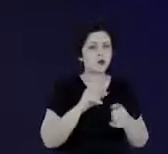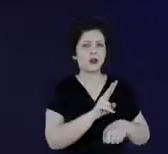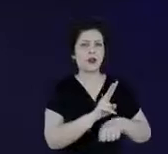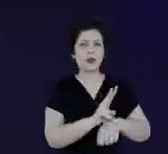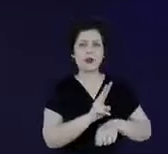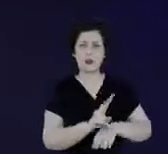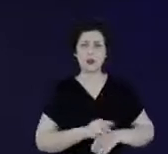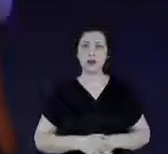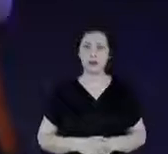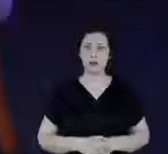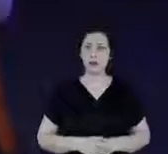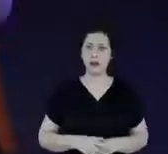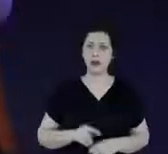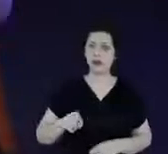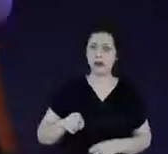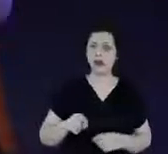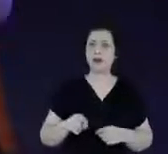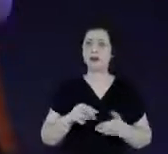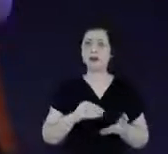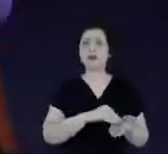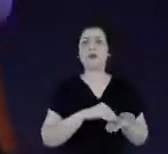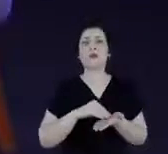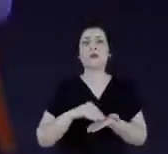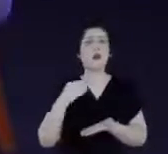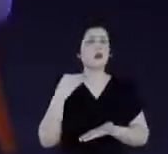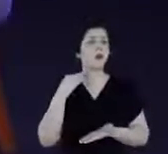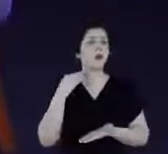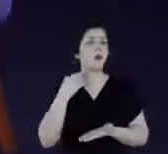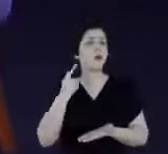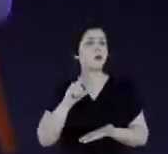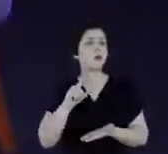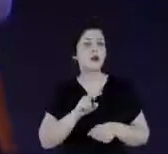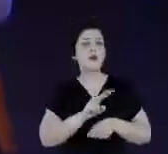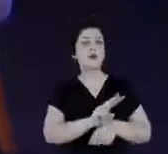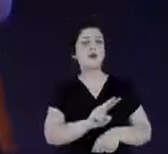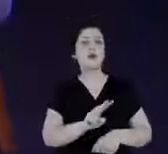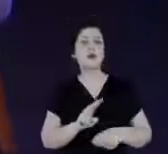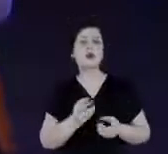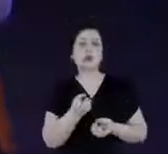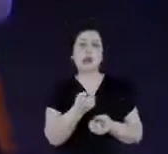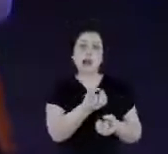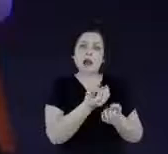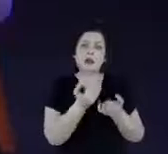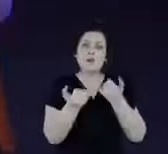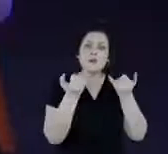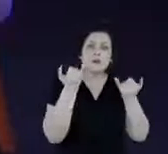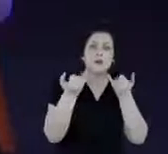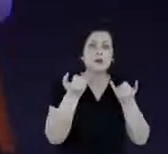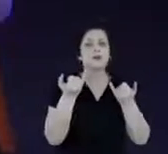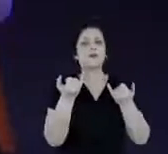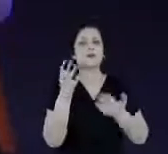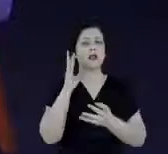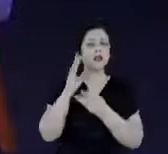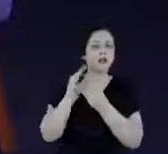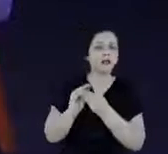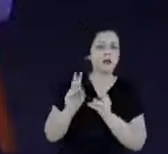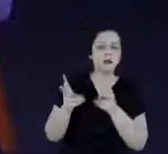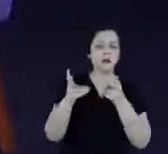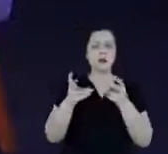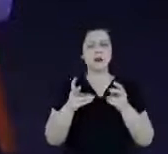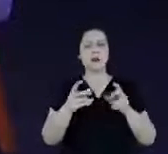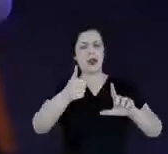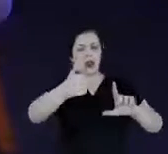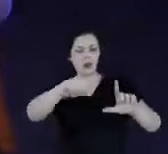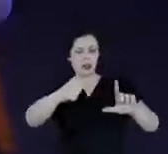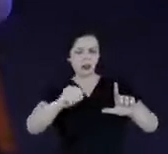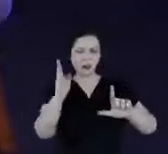né que é um camadas mais falta para os bancos abrem crédito então a gente consegue usar os dados para a gente conseguir entender o Brasil melhor e ajudar né